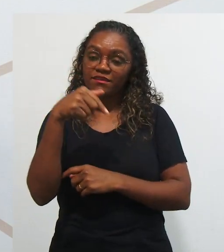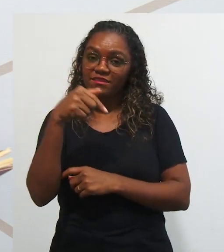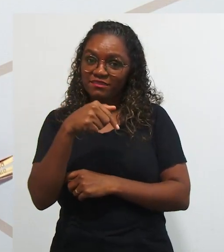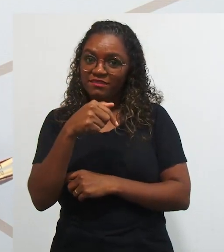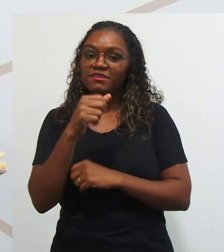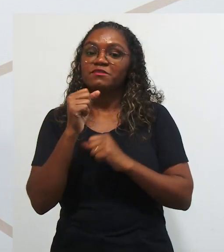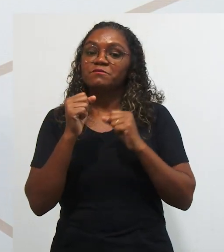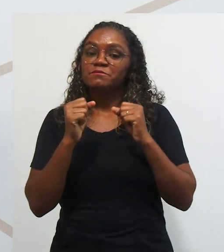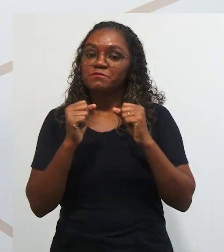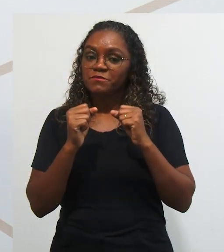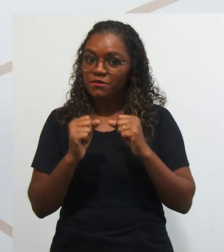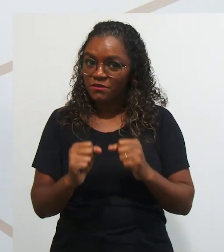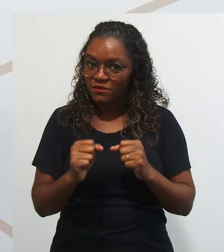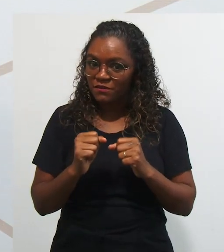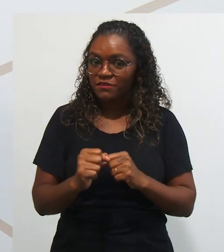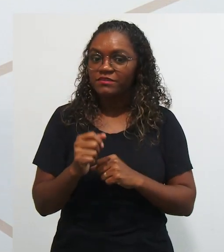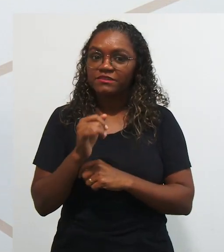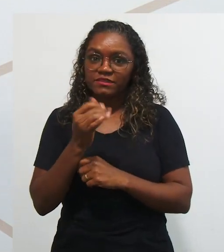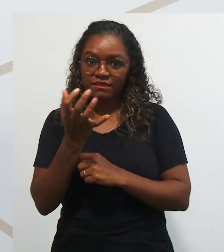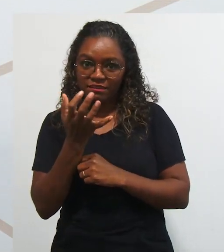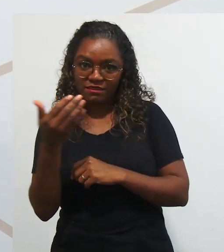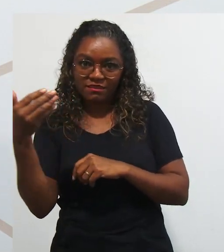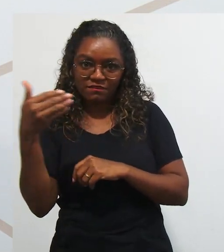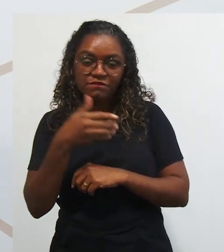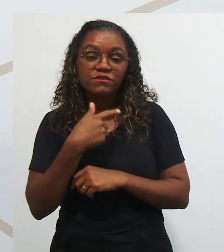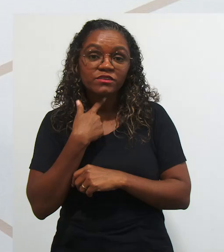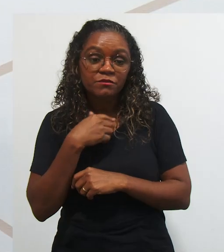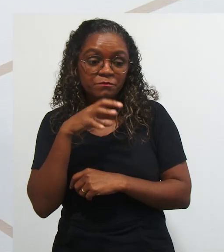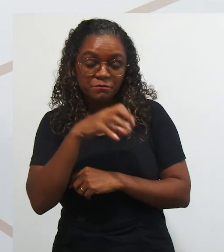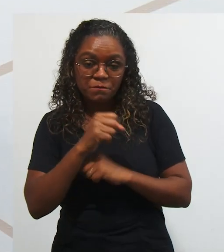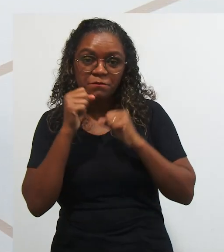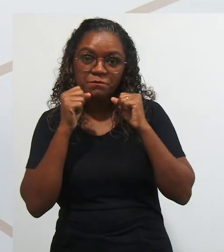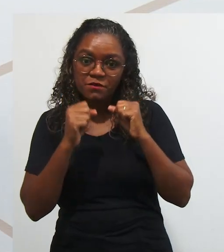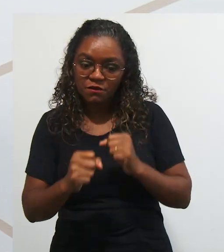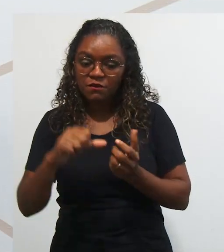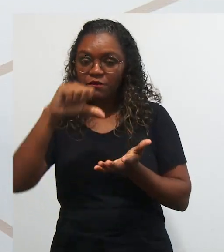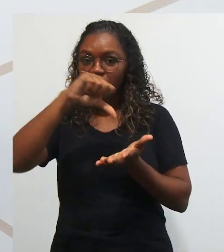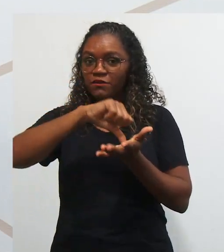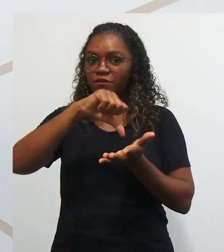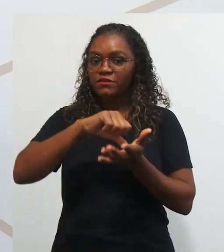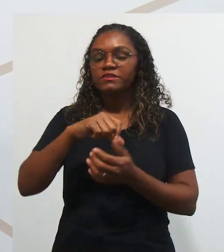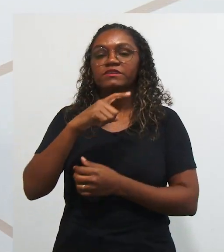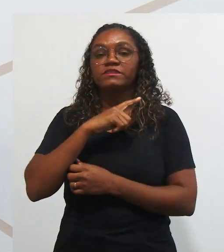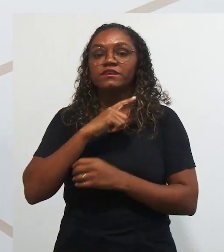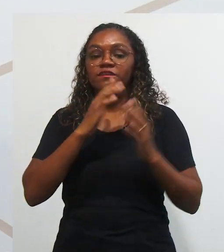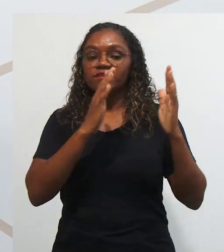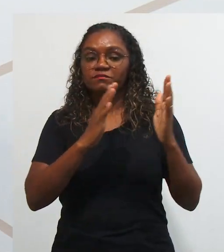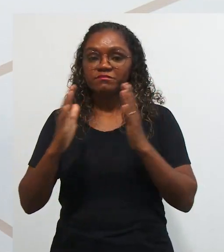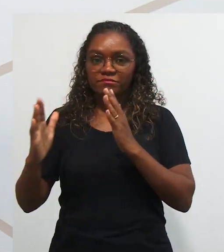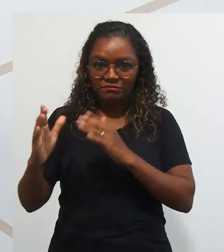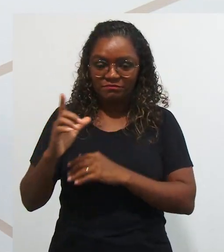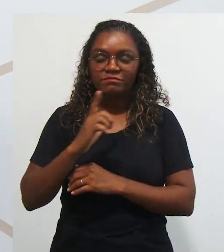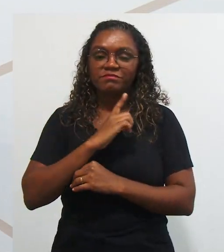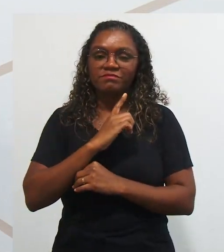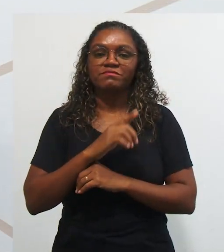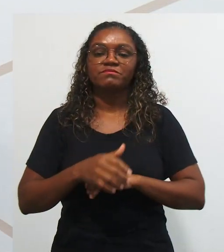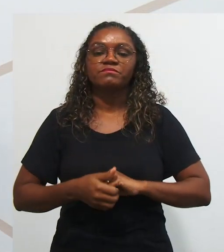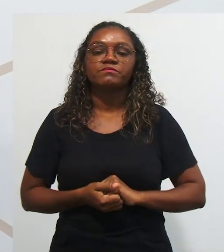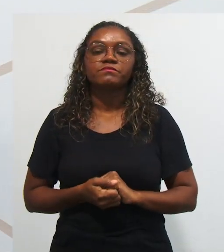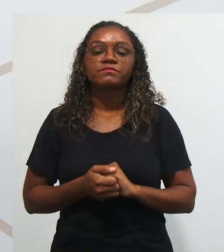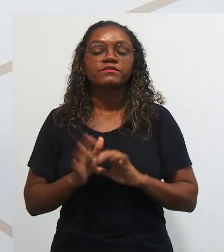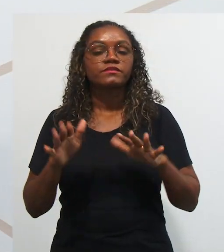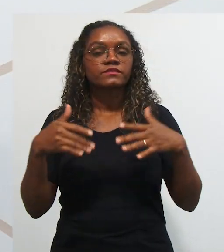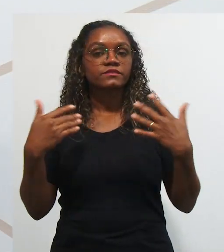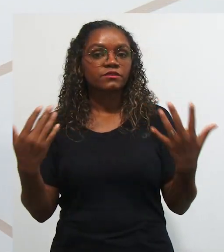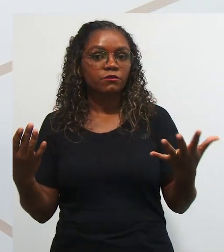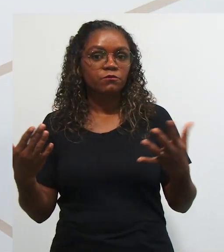quem, porventura, estiver assistindo o nosso vídeo e quiser vir aqui ao campus presencialmente. Ele está disponível lá na biblioteca física também.